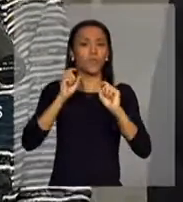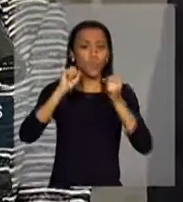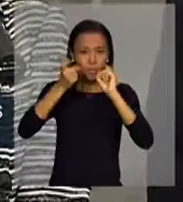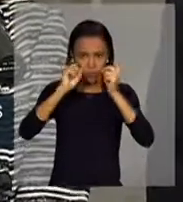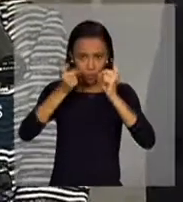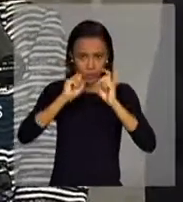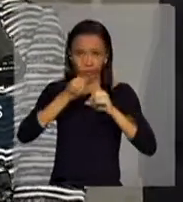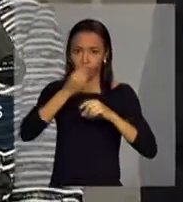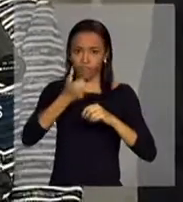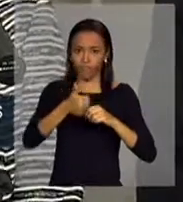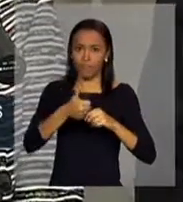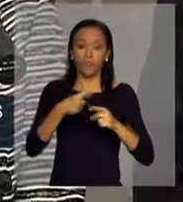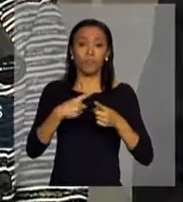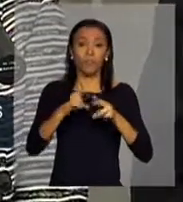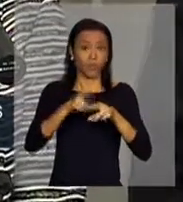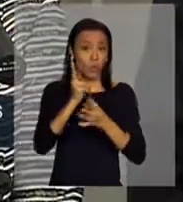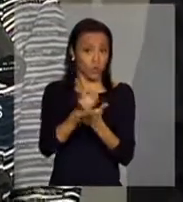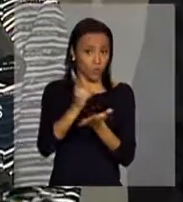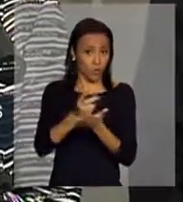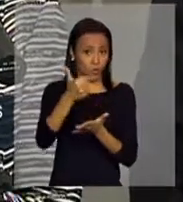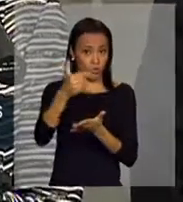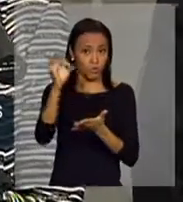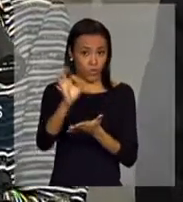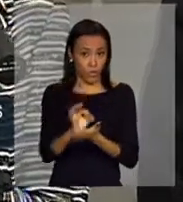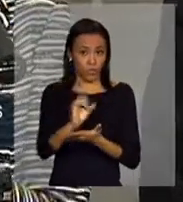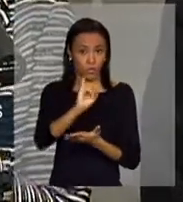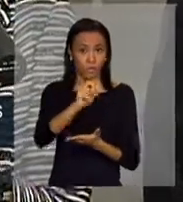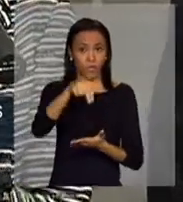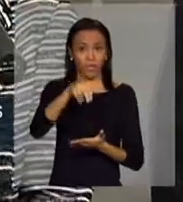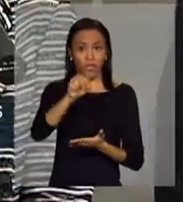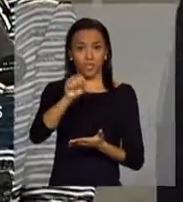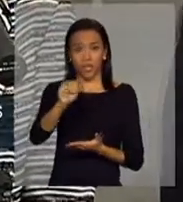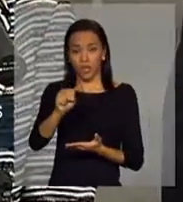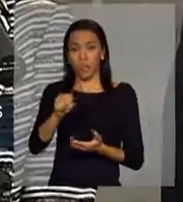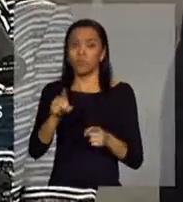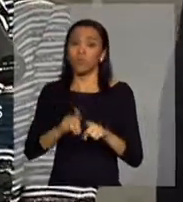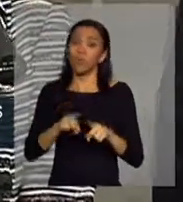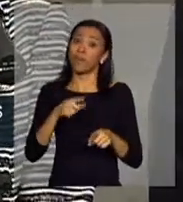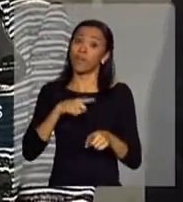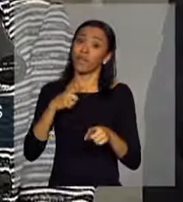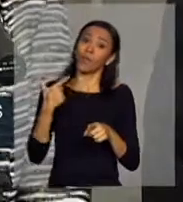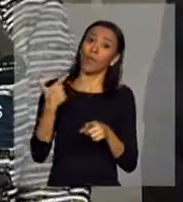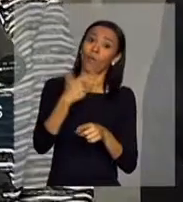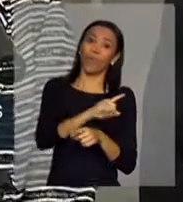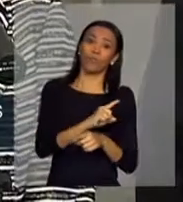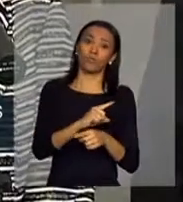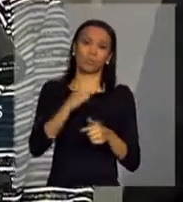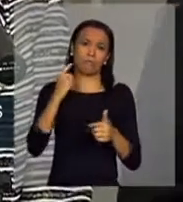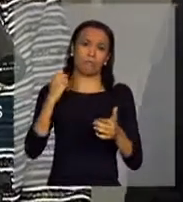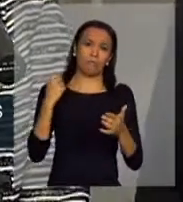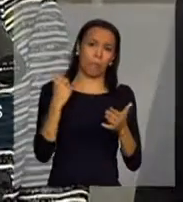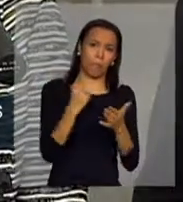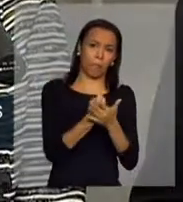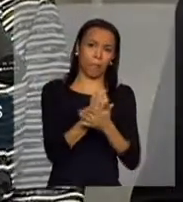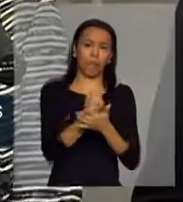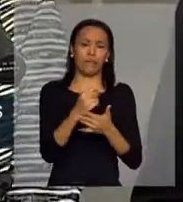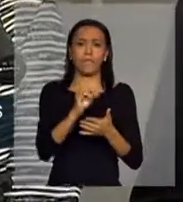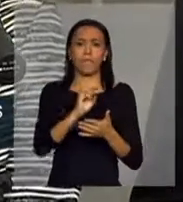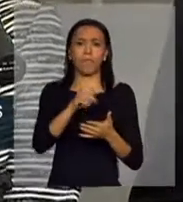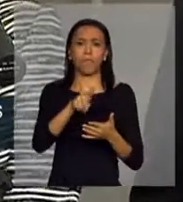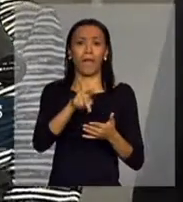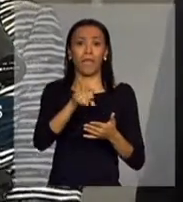dos 12% do INSS, porque nós teremos outros impactos, né, com os